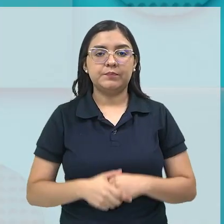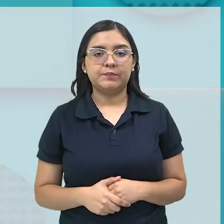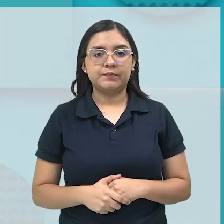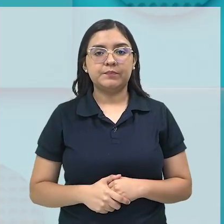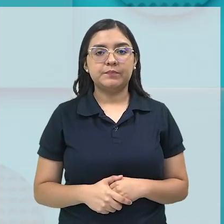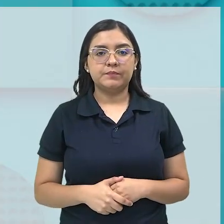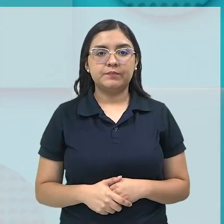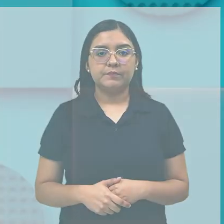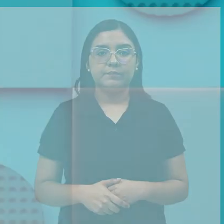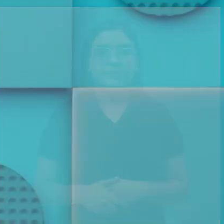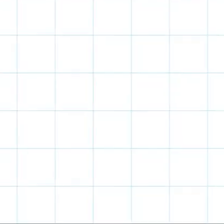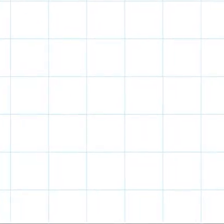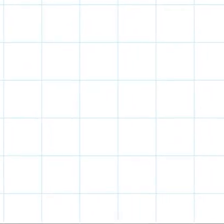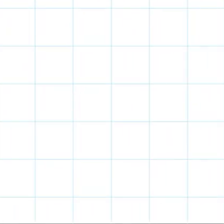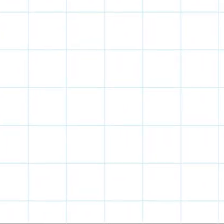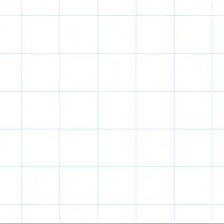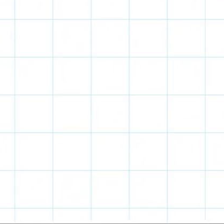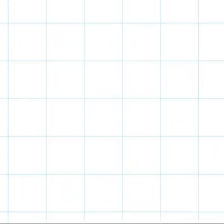hoje.